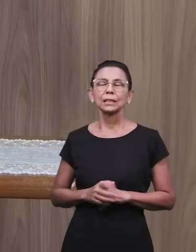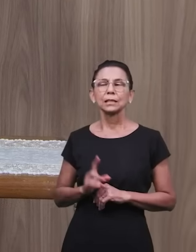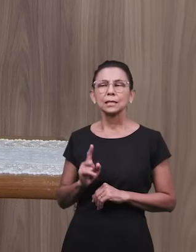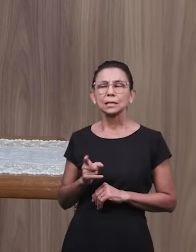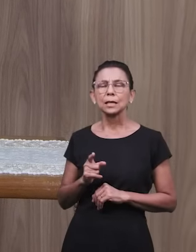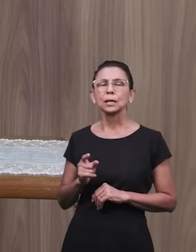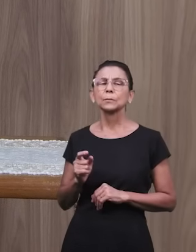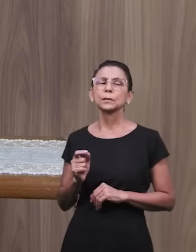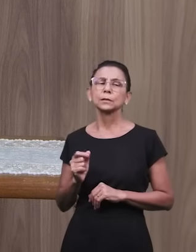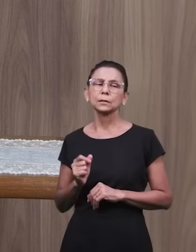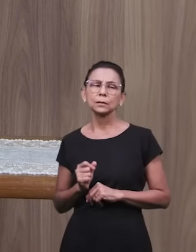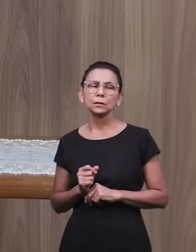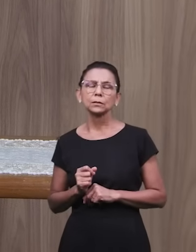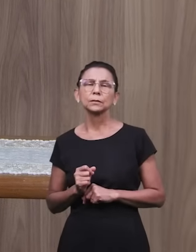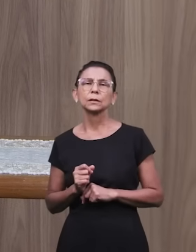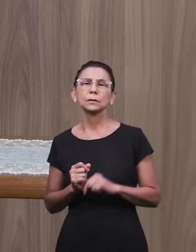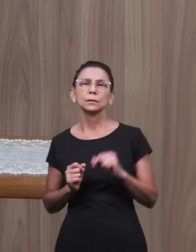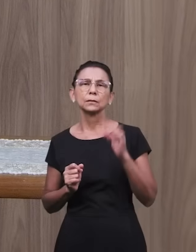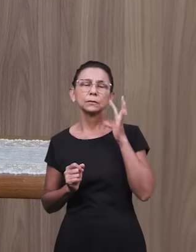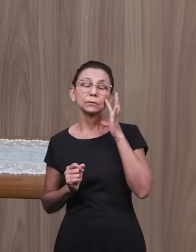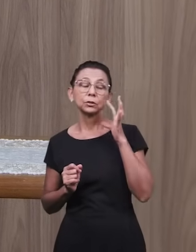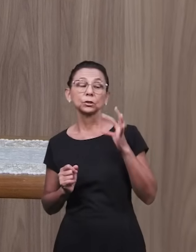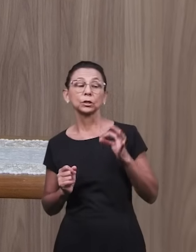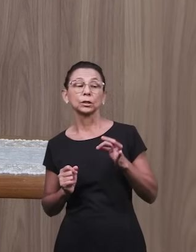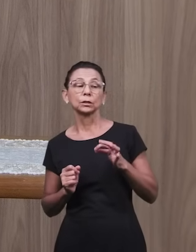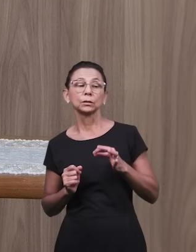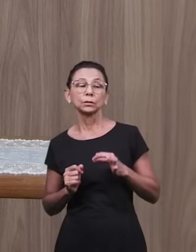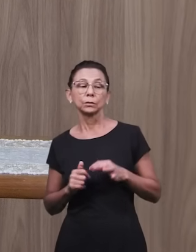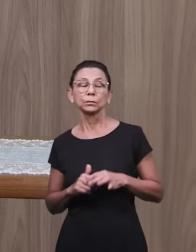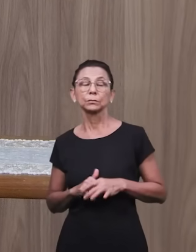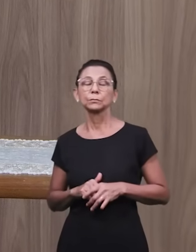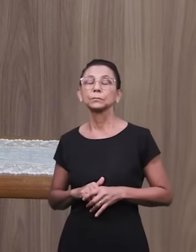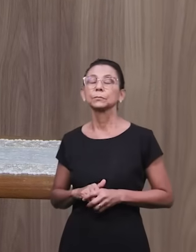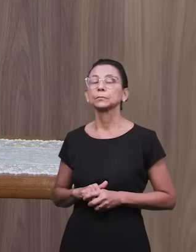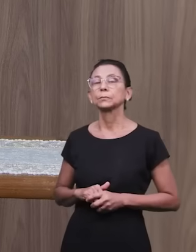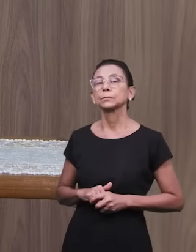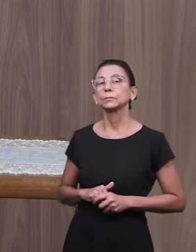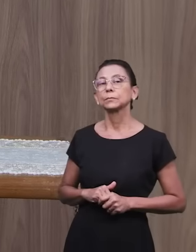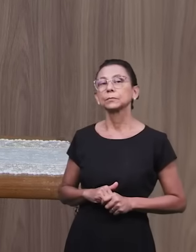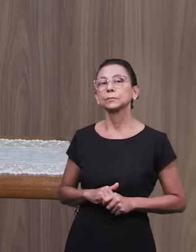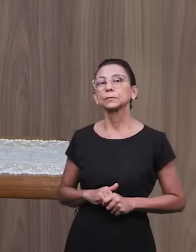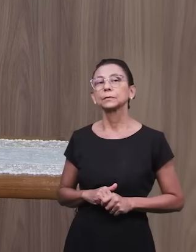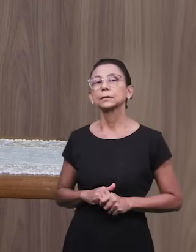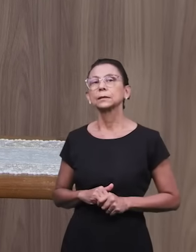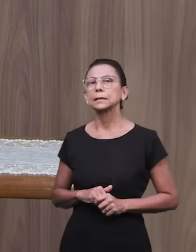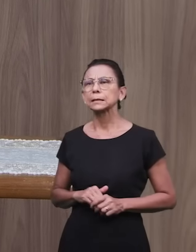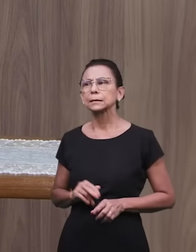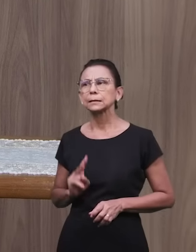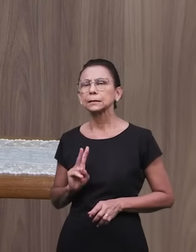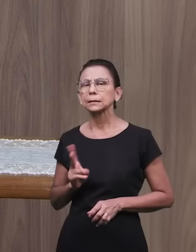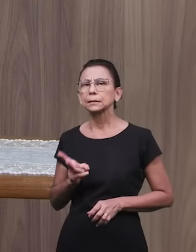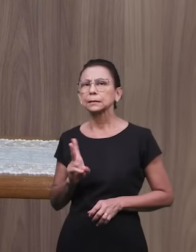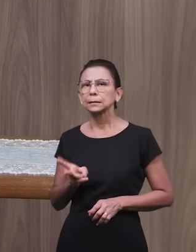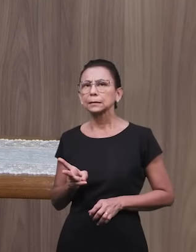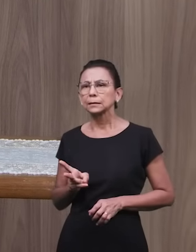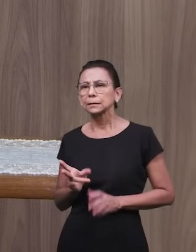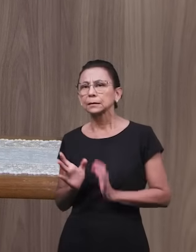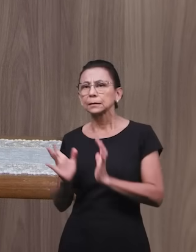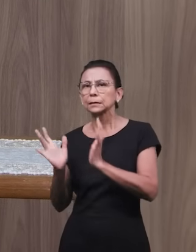com vigilância, com cuidado. E, acima de tudo, estava muito atenta,